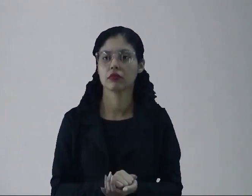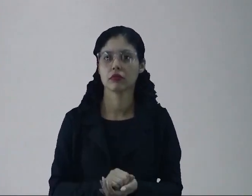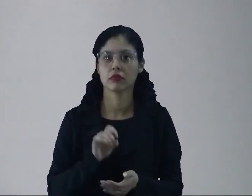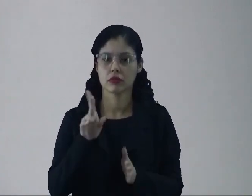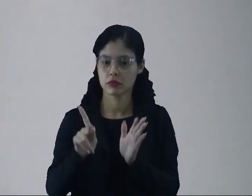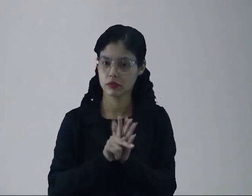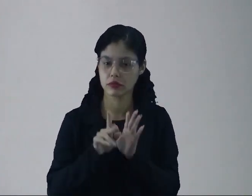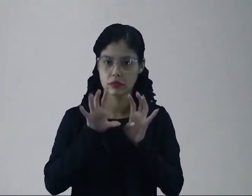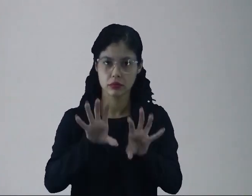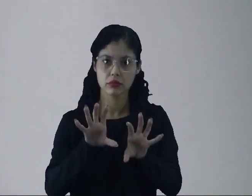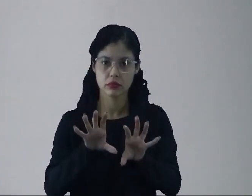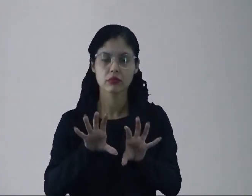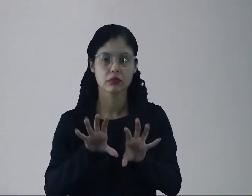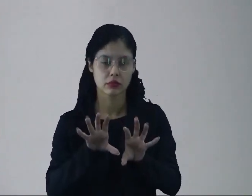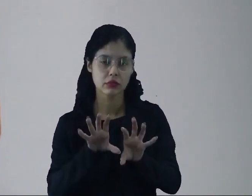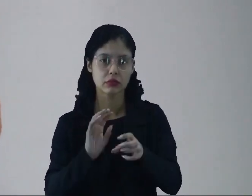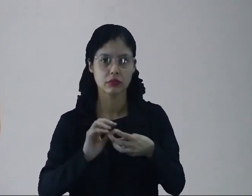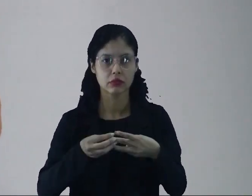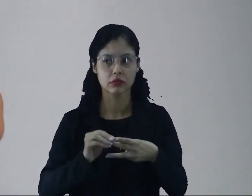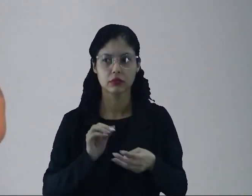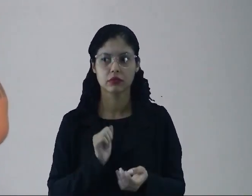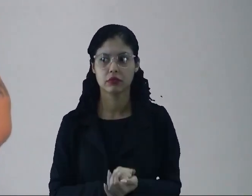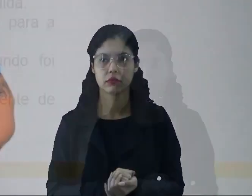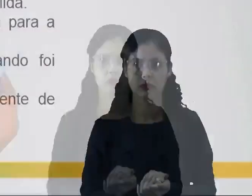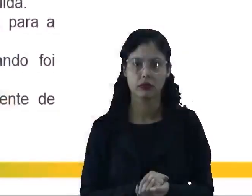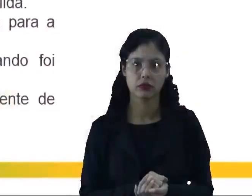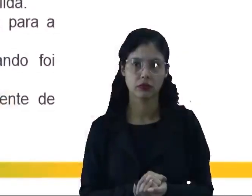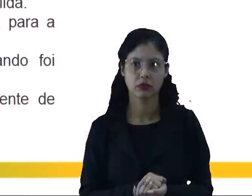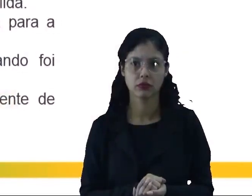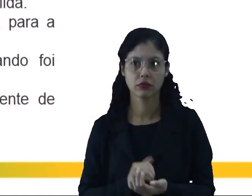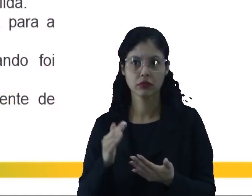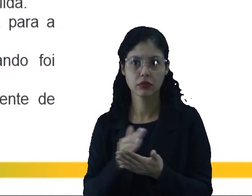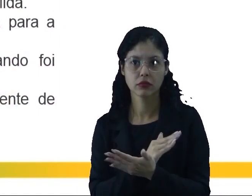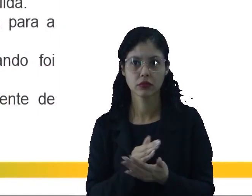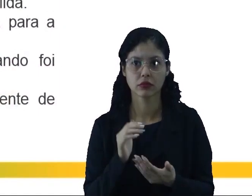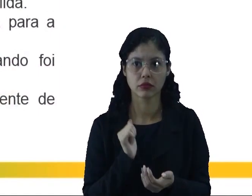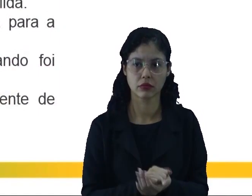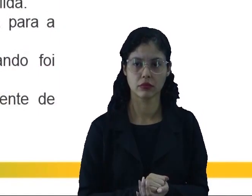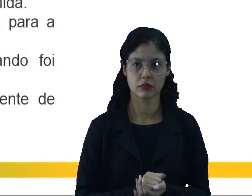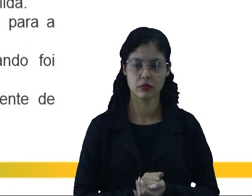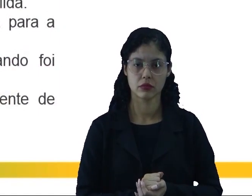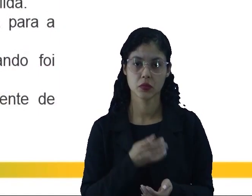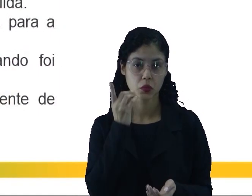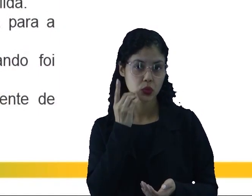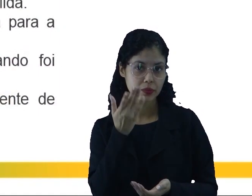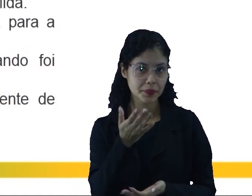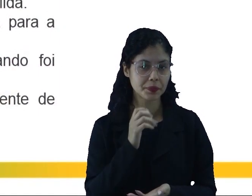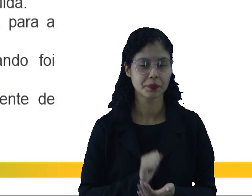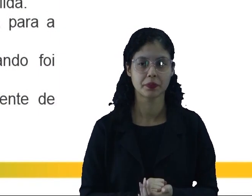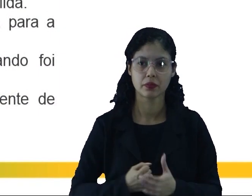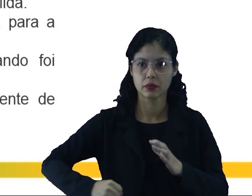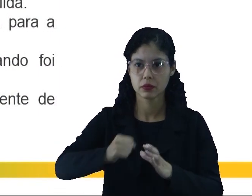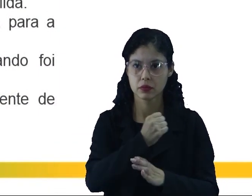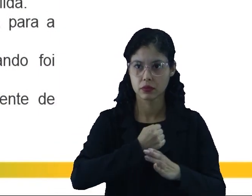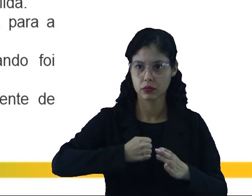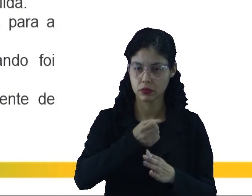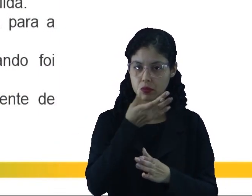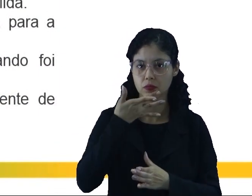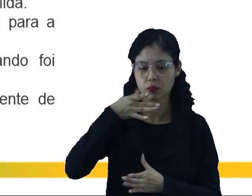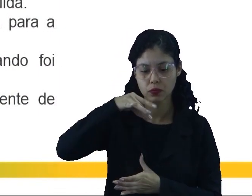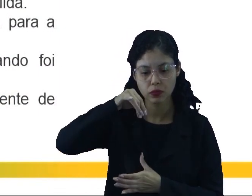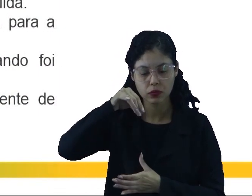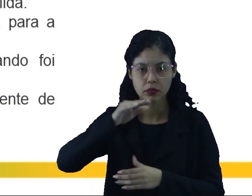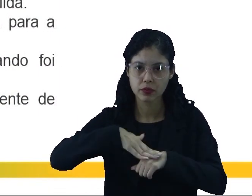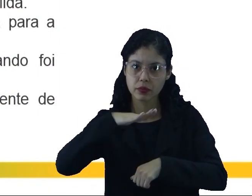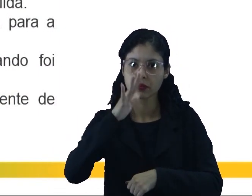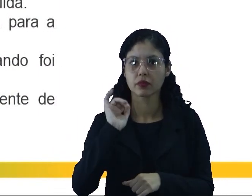não especificamente sobre configuração de célula. Então a gente tem aqui algo muito comum que acontece no dia de vocês aí, uma cozinheira colocou sal